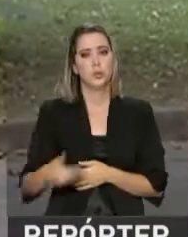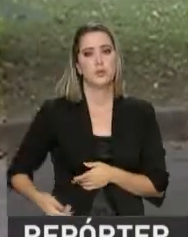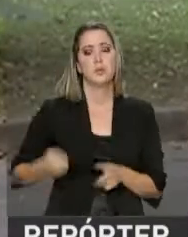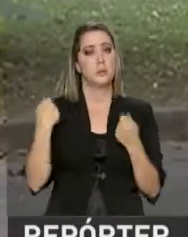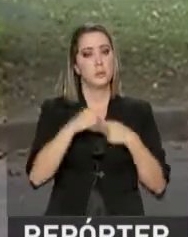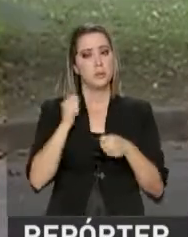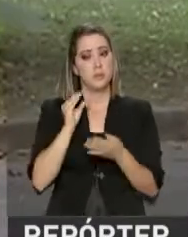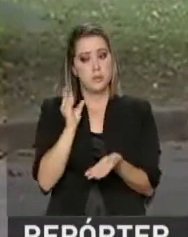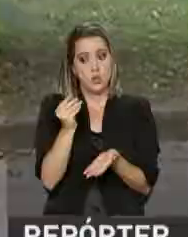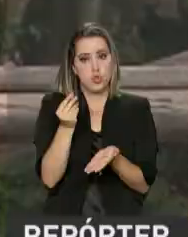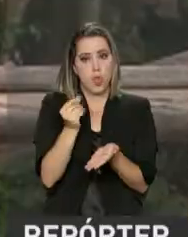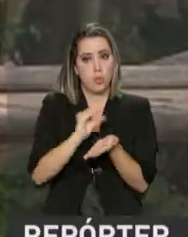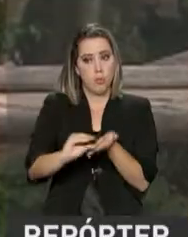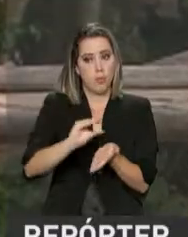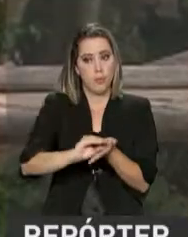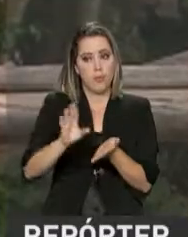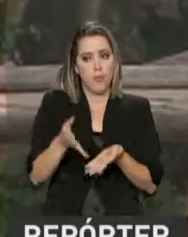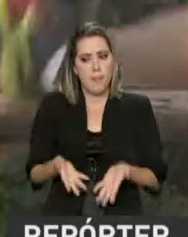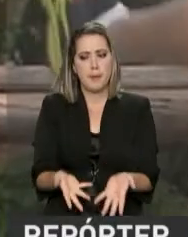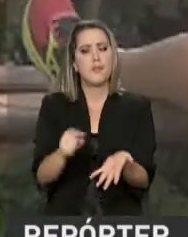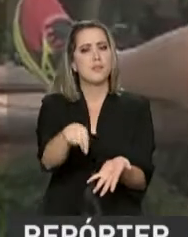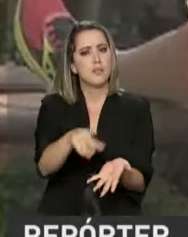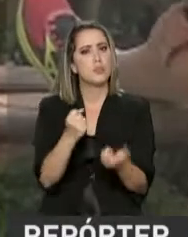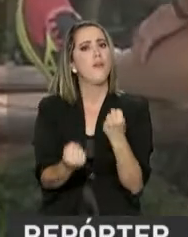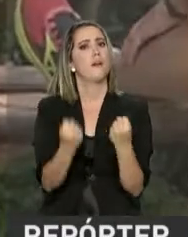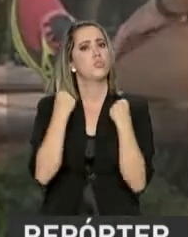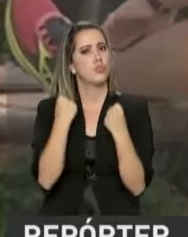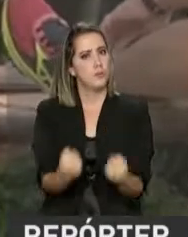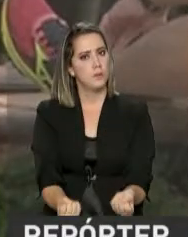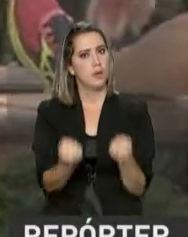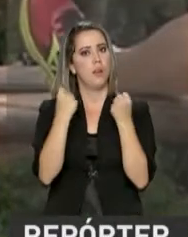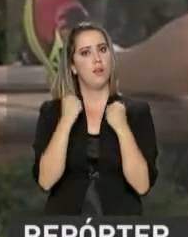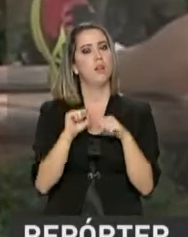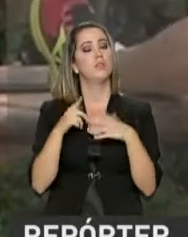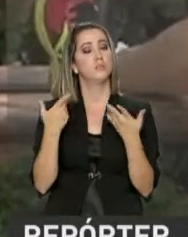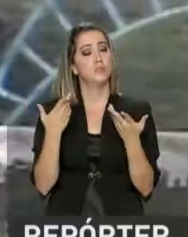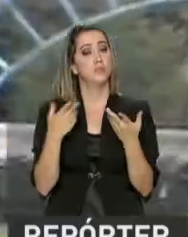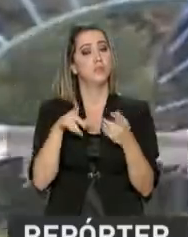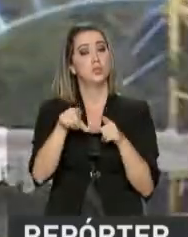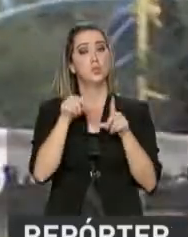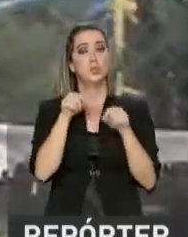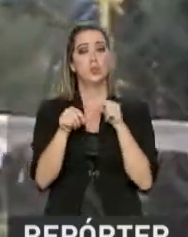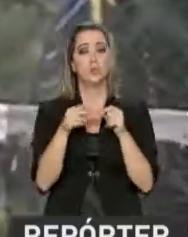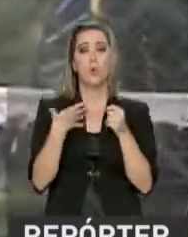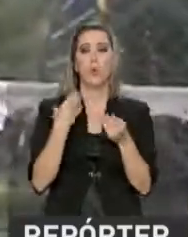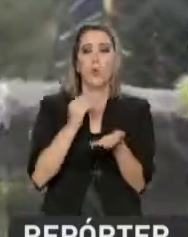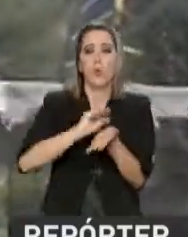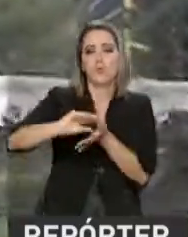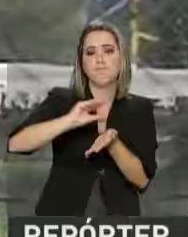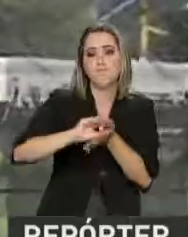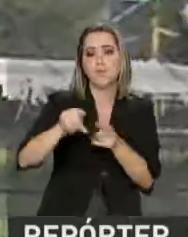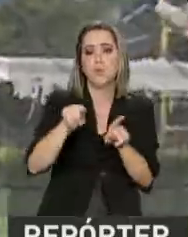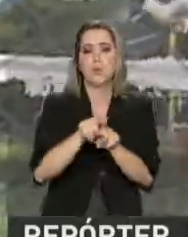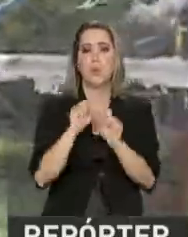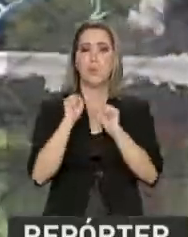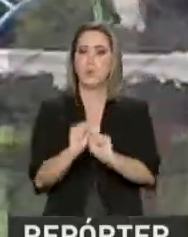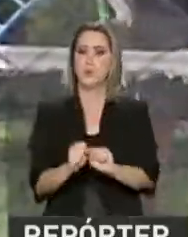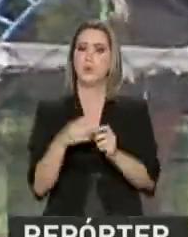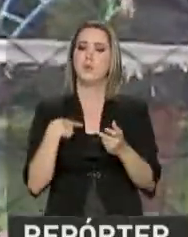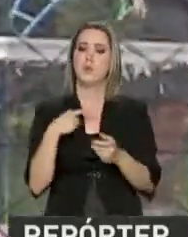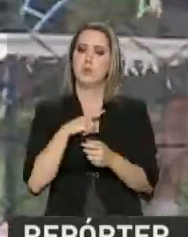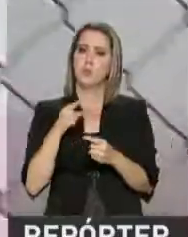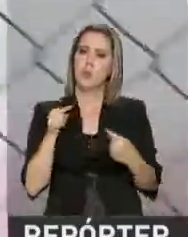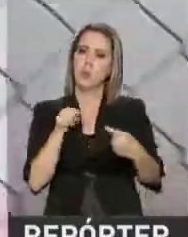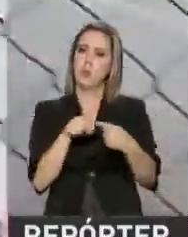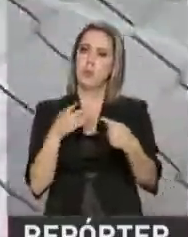deva investir e incentivar atividades físicas na região onde moram. E para definir investimentos e iniciativas, o poder público tem